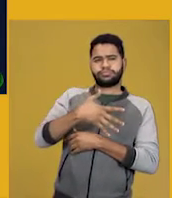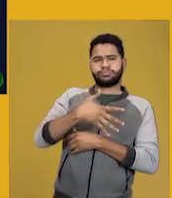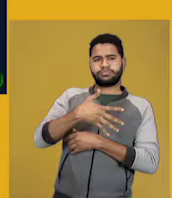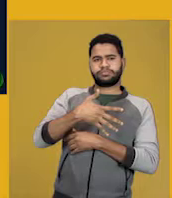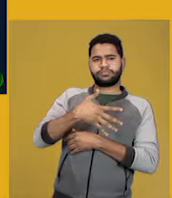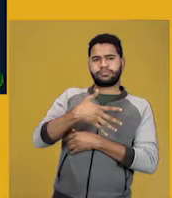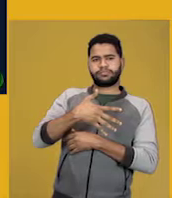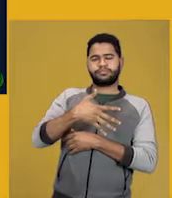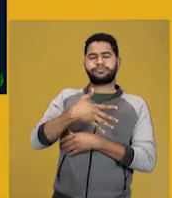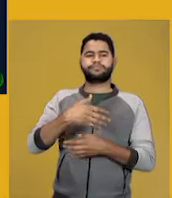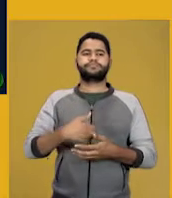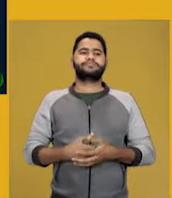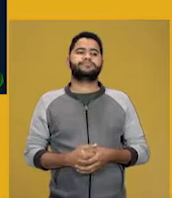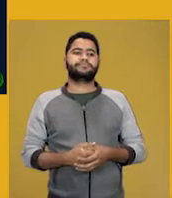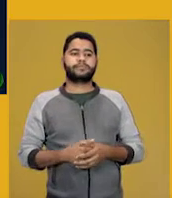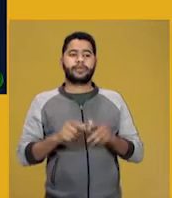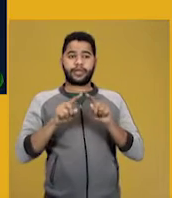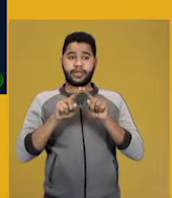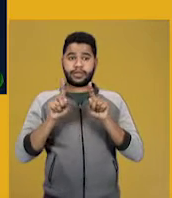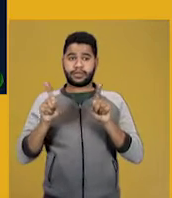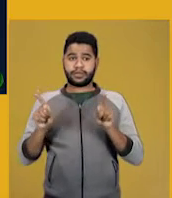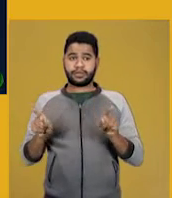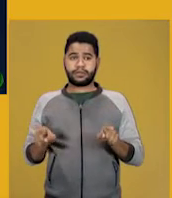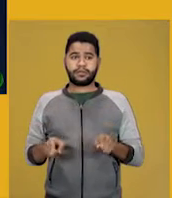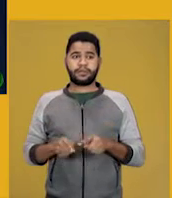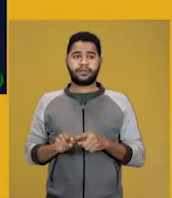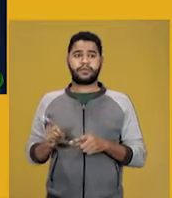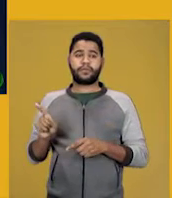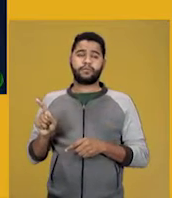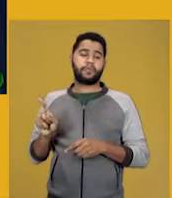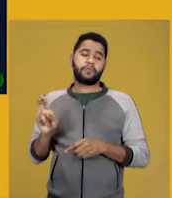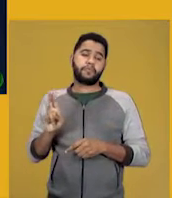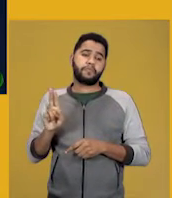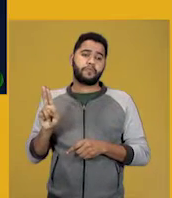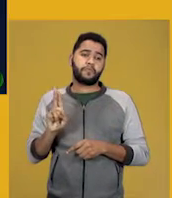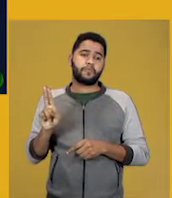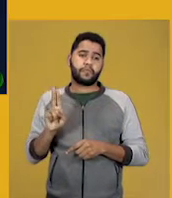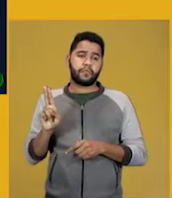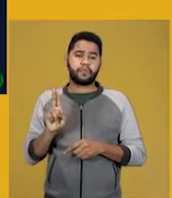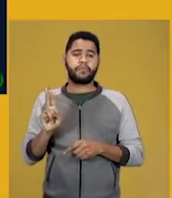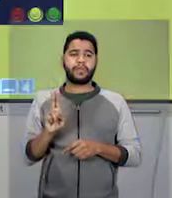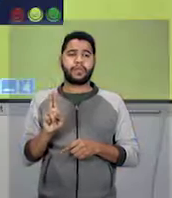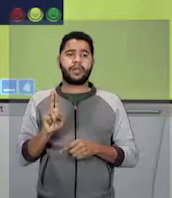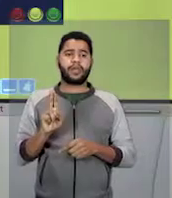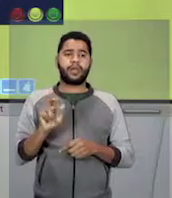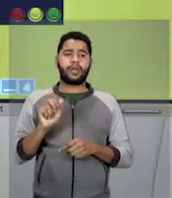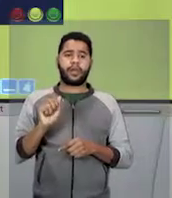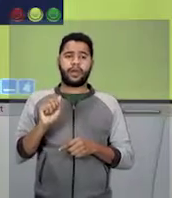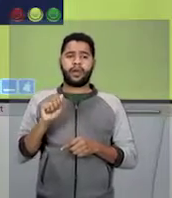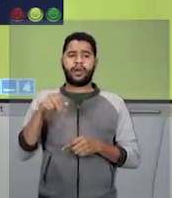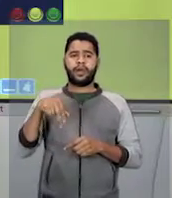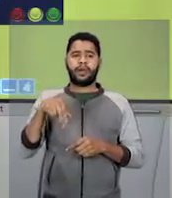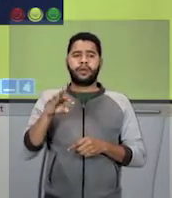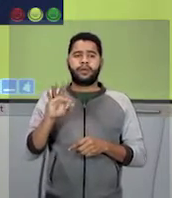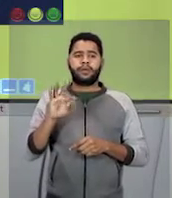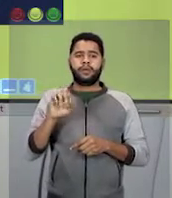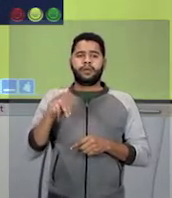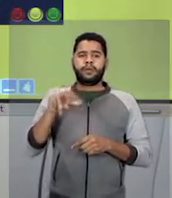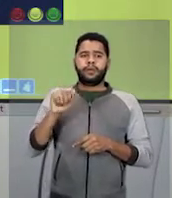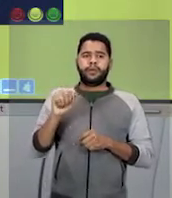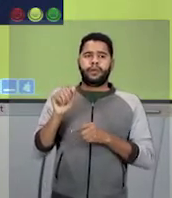nesse círculo aqui, que vamos chamar de uma antena, né? E